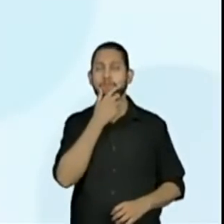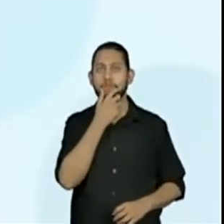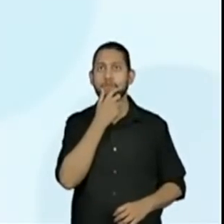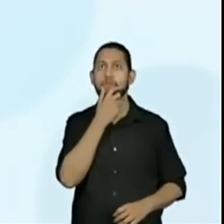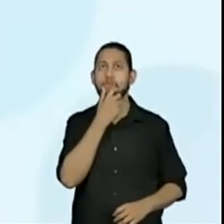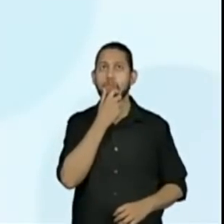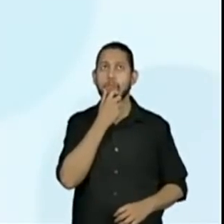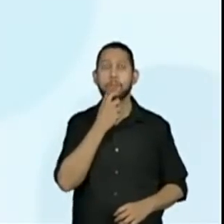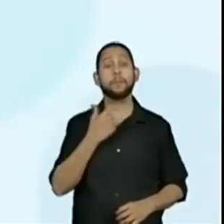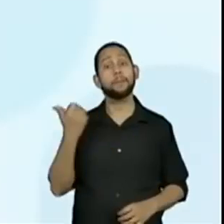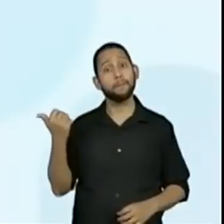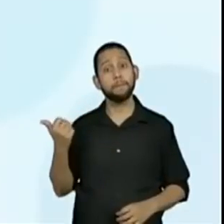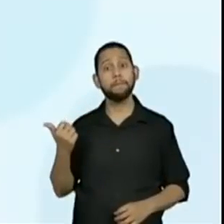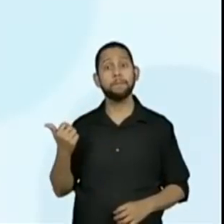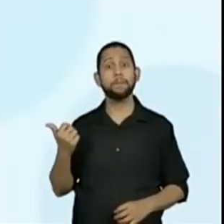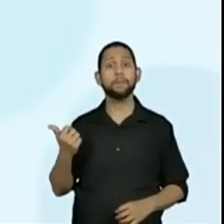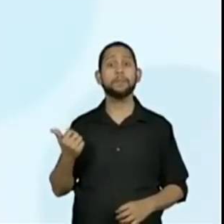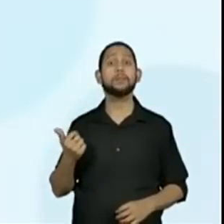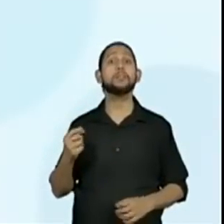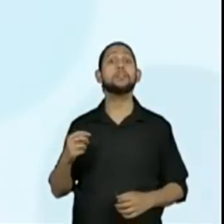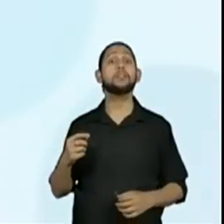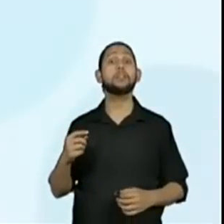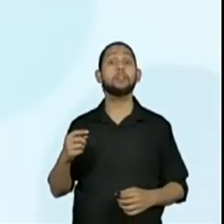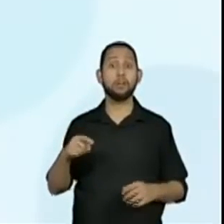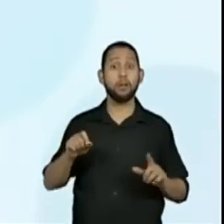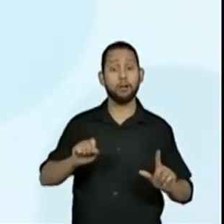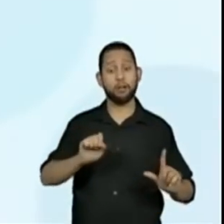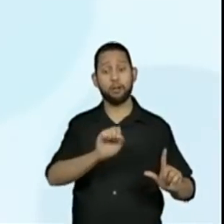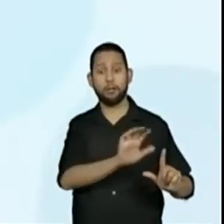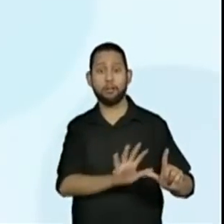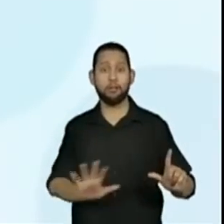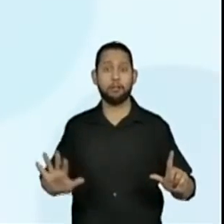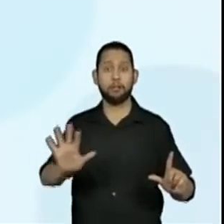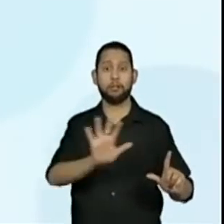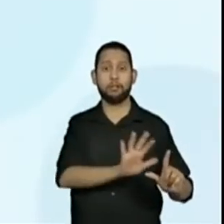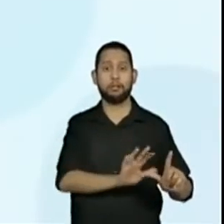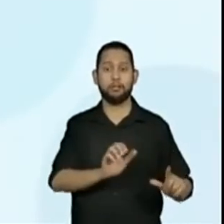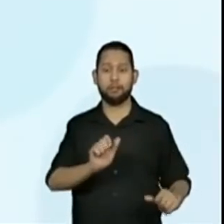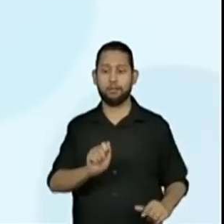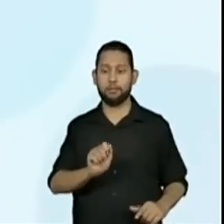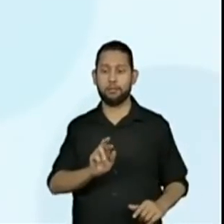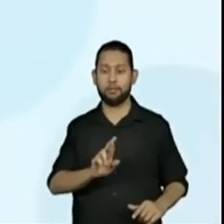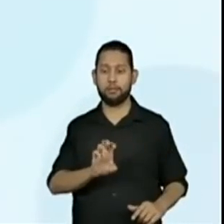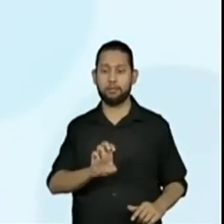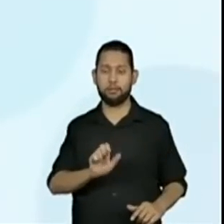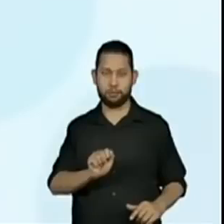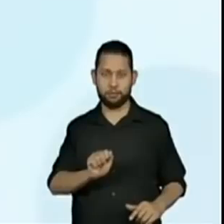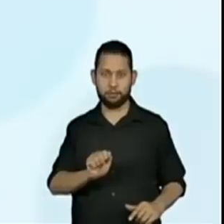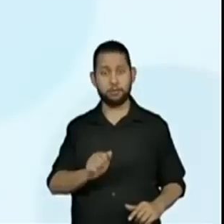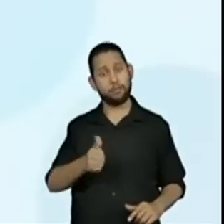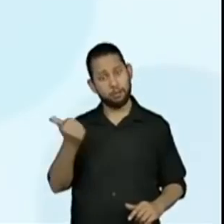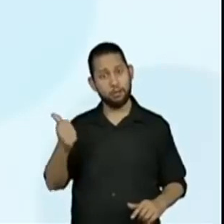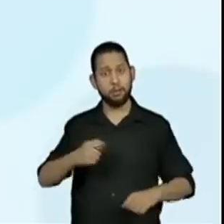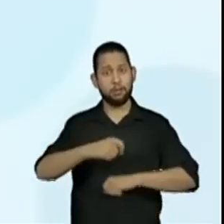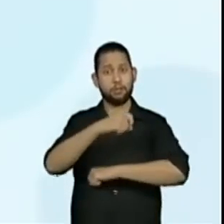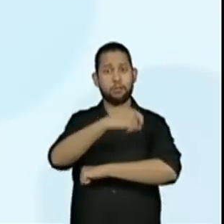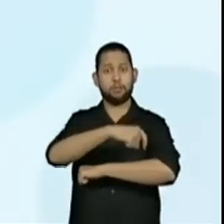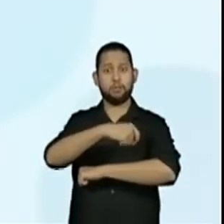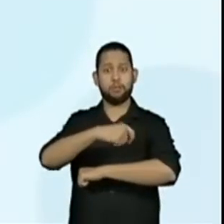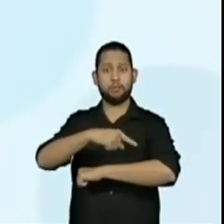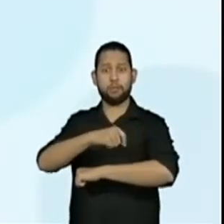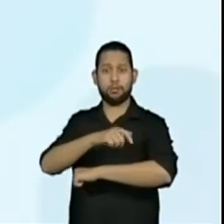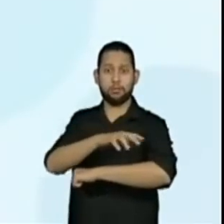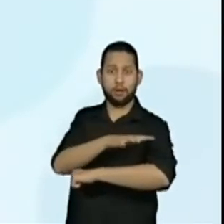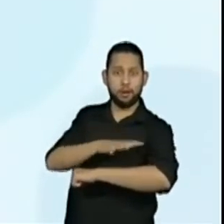qu que é então a minha área nesse caso que é a área da minha horta então a minha área aqui tem